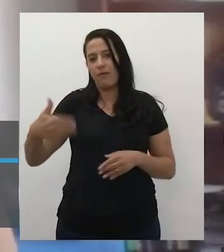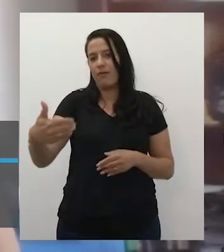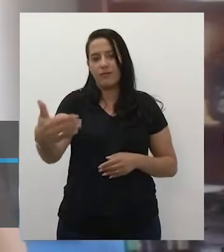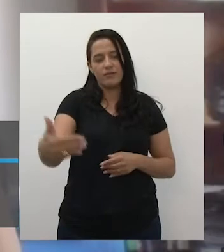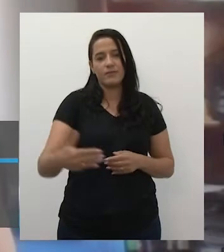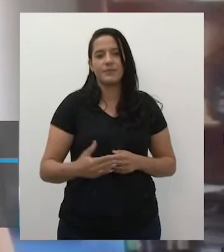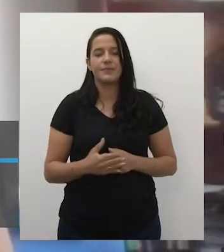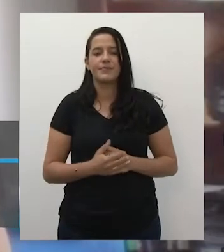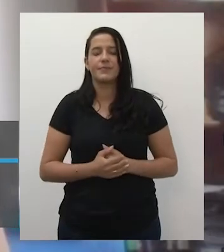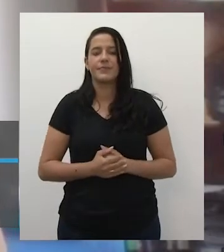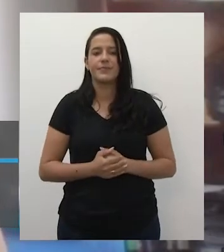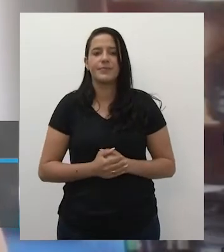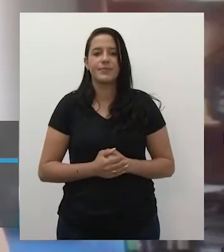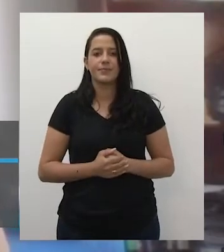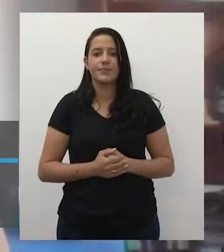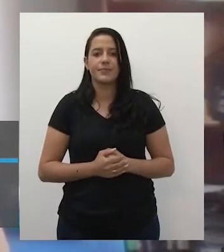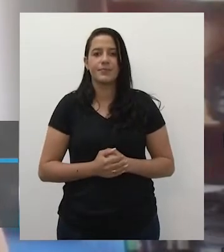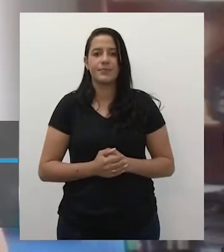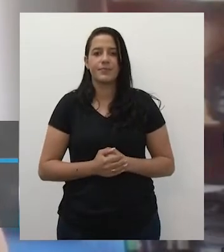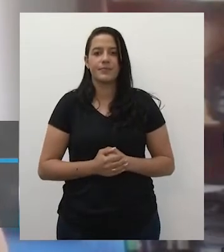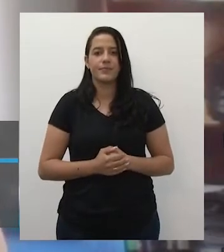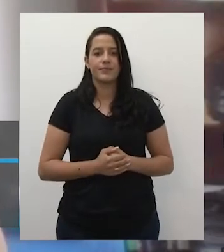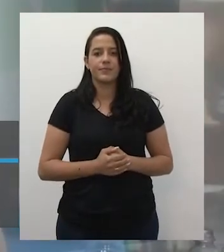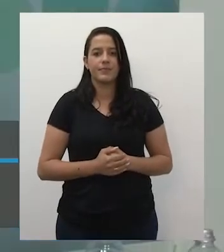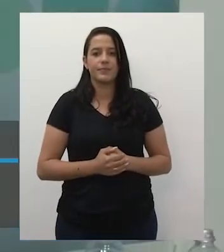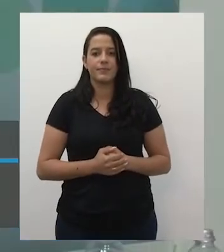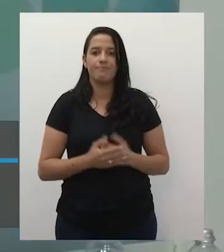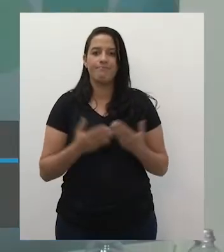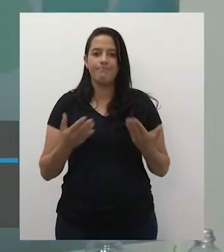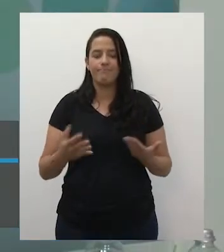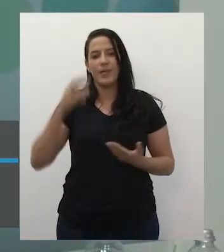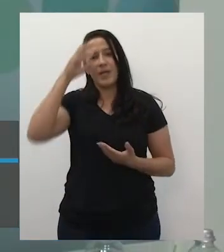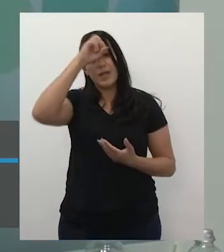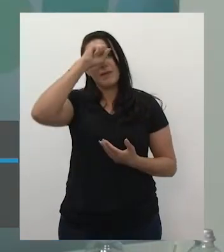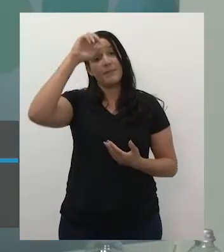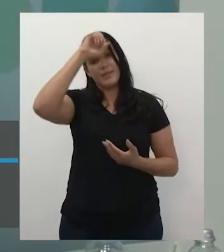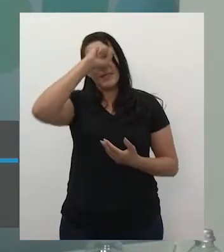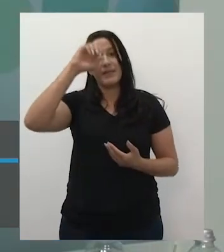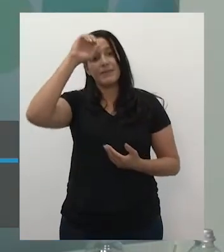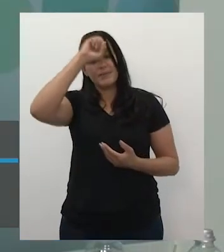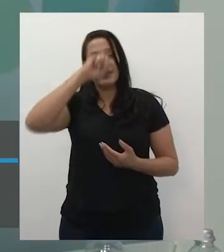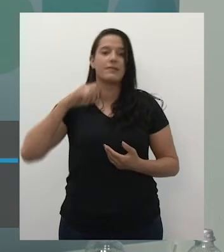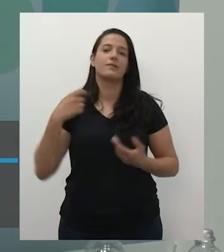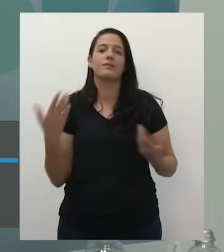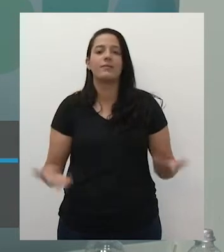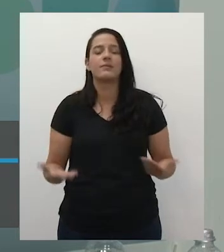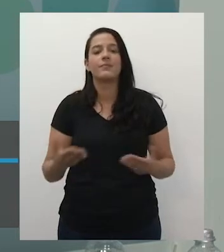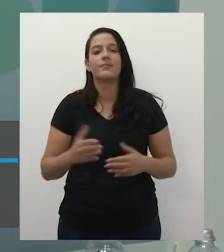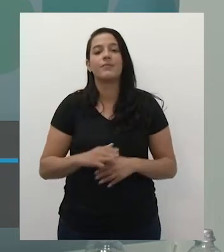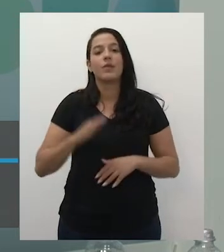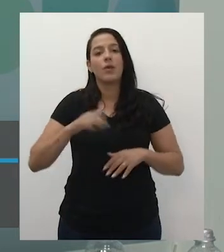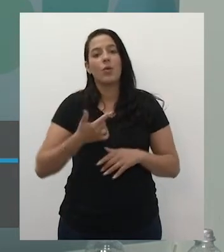a resolucionar esse problema que foi a pandemia, né? Que está sendo ainda a pandemia, como que a gente vai se